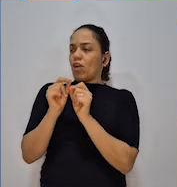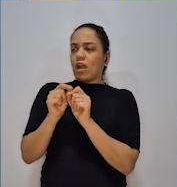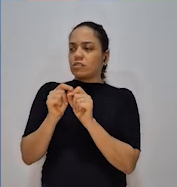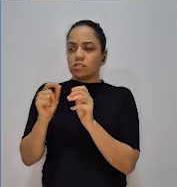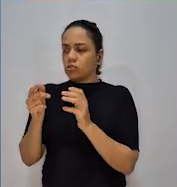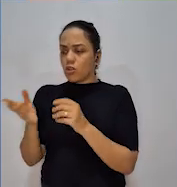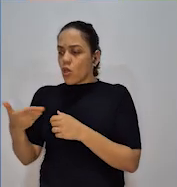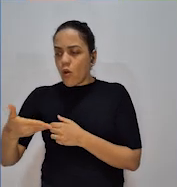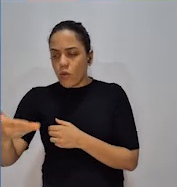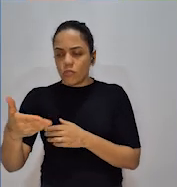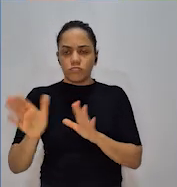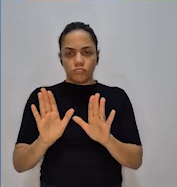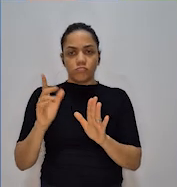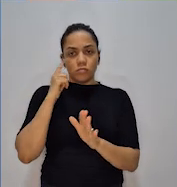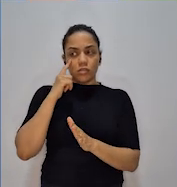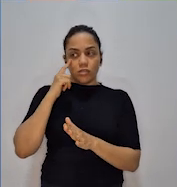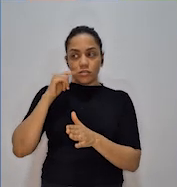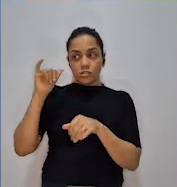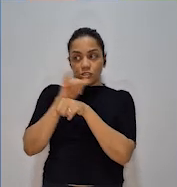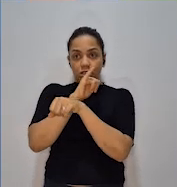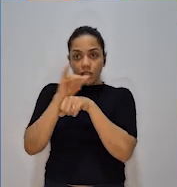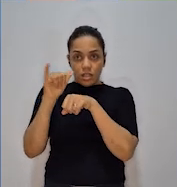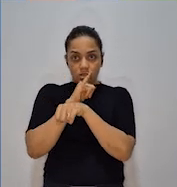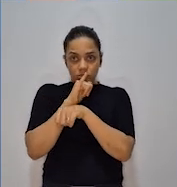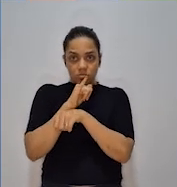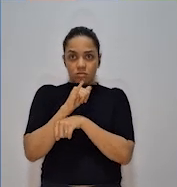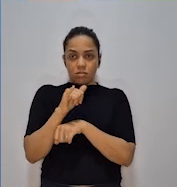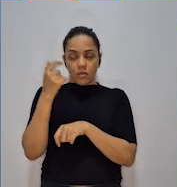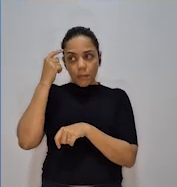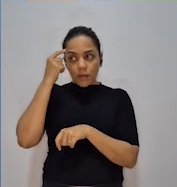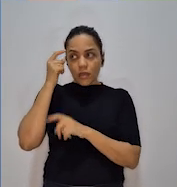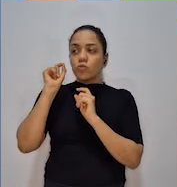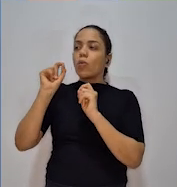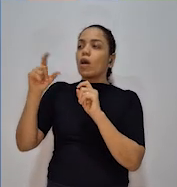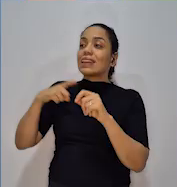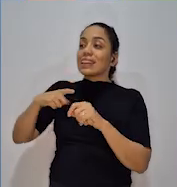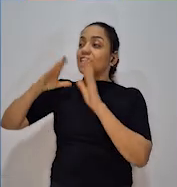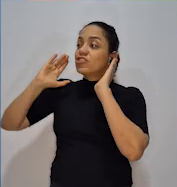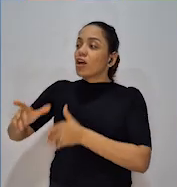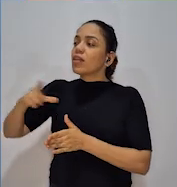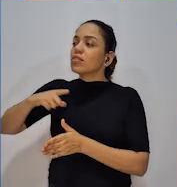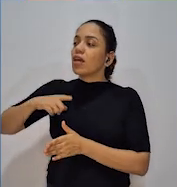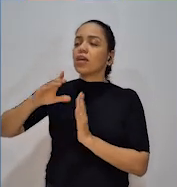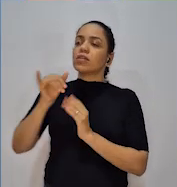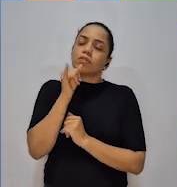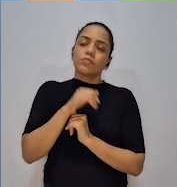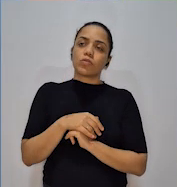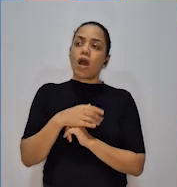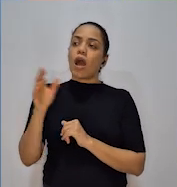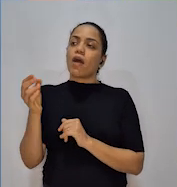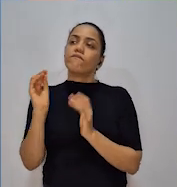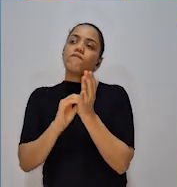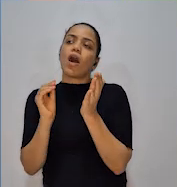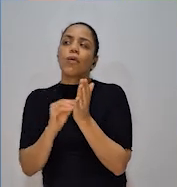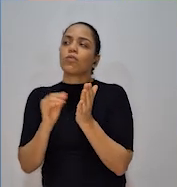em diversidade, a gente sempre começa pela janela que está aberta. Se a janela que está aberta é de conscientização de funcionários, comece por